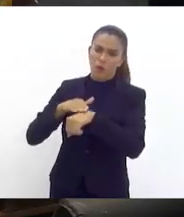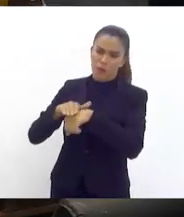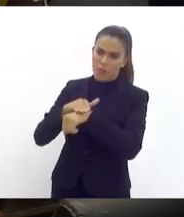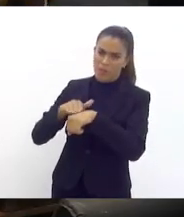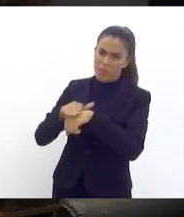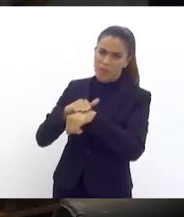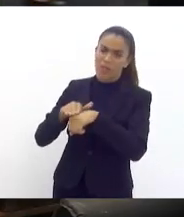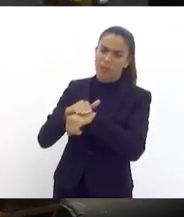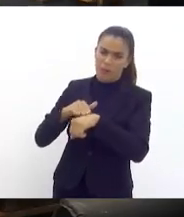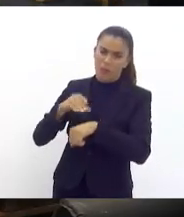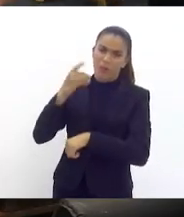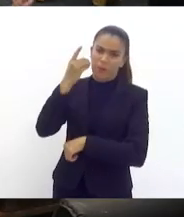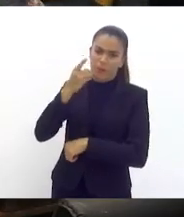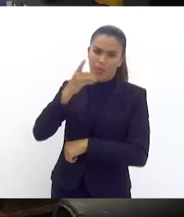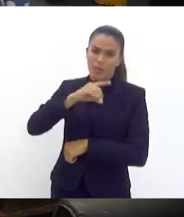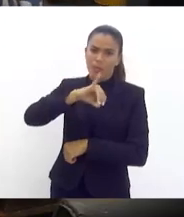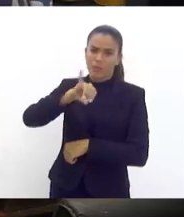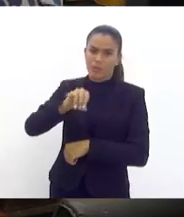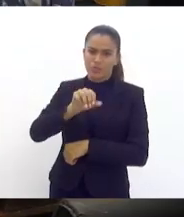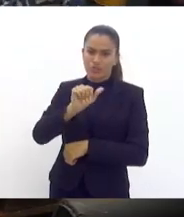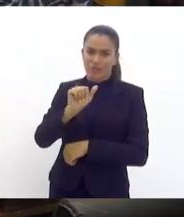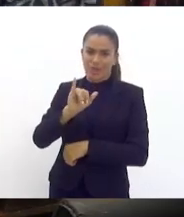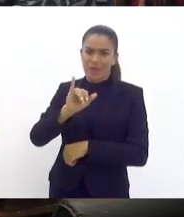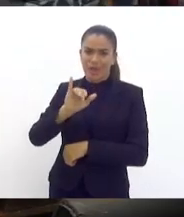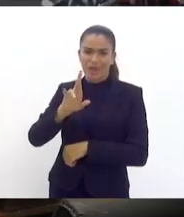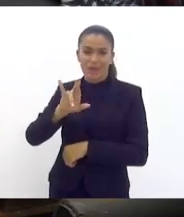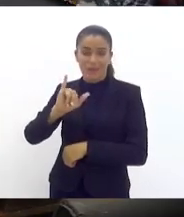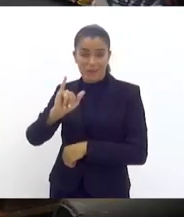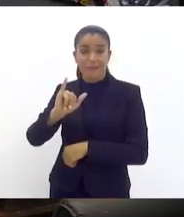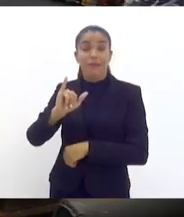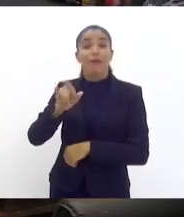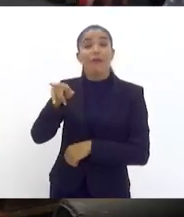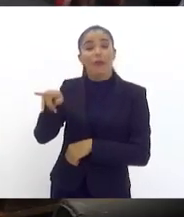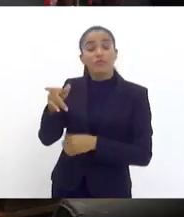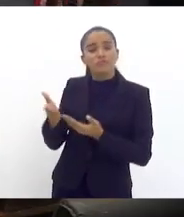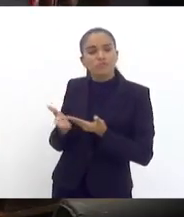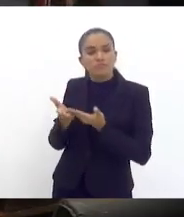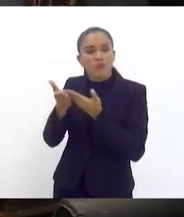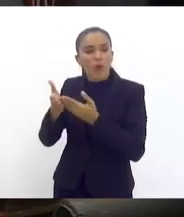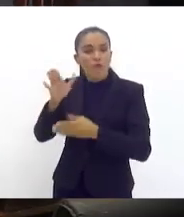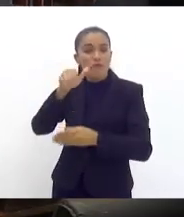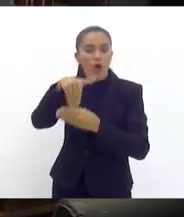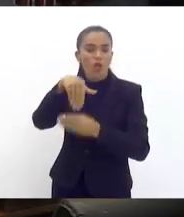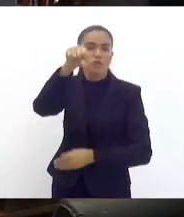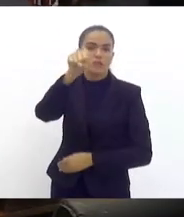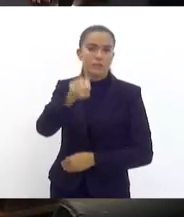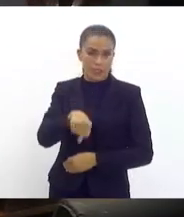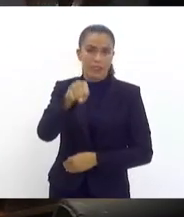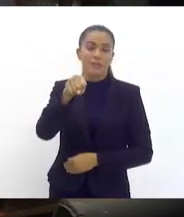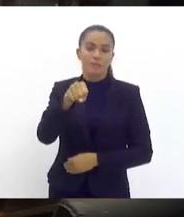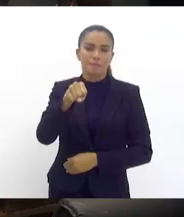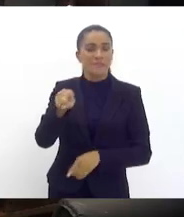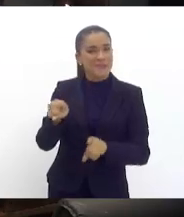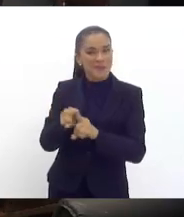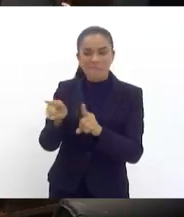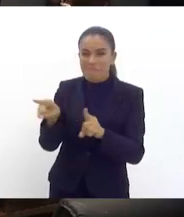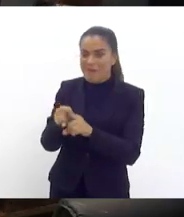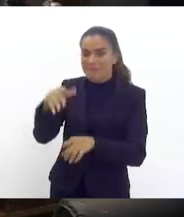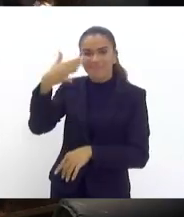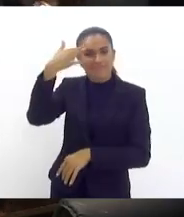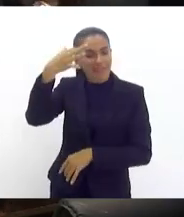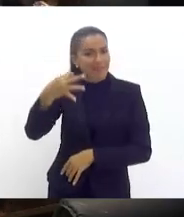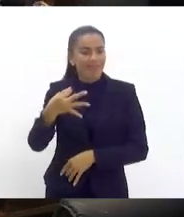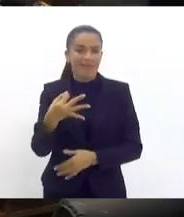companheiro, ecossocialista, e nós encaminhamos o voto sim, saudando esse